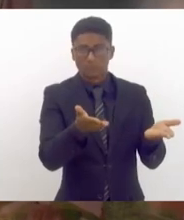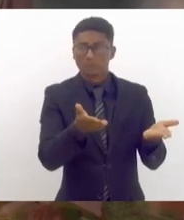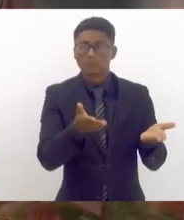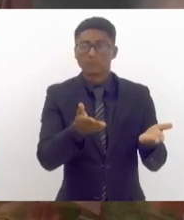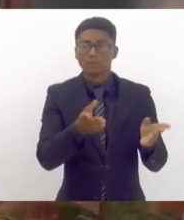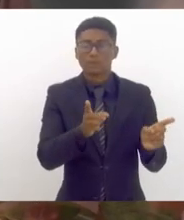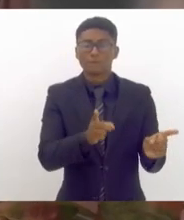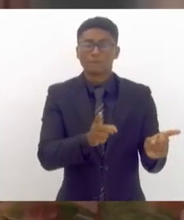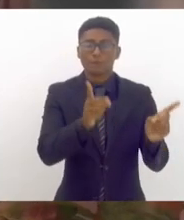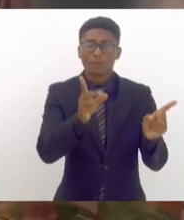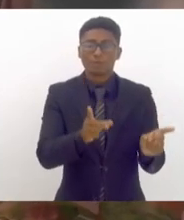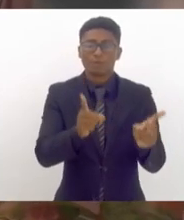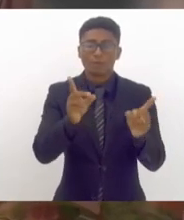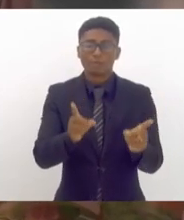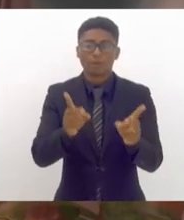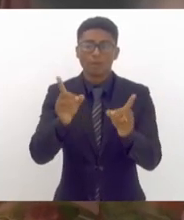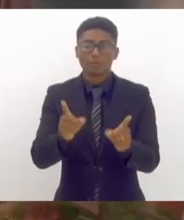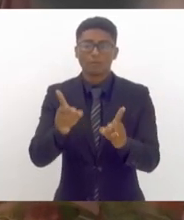que comercializam